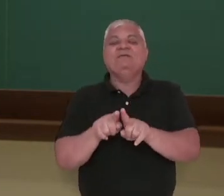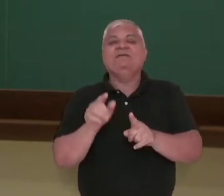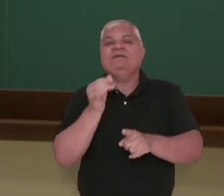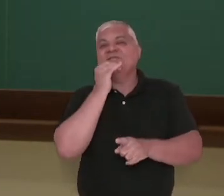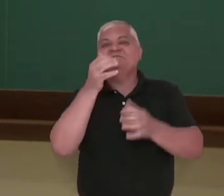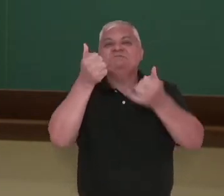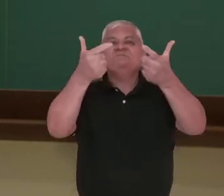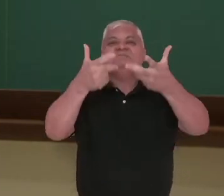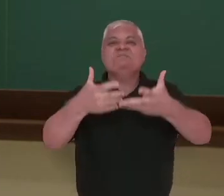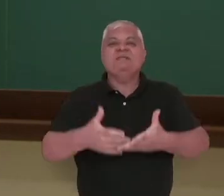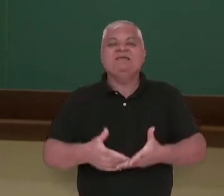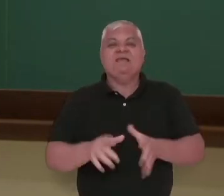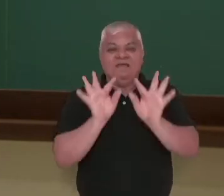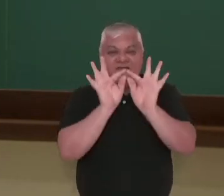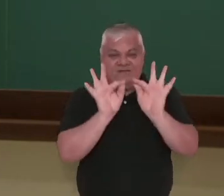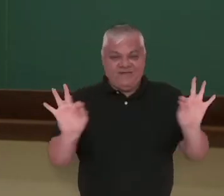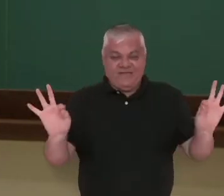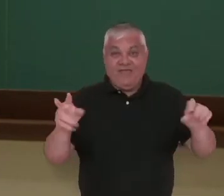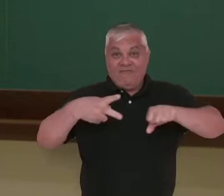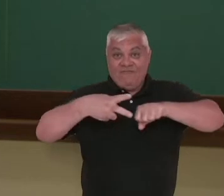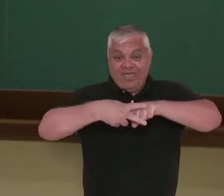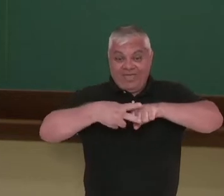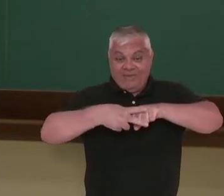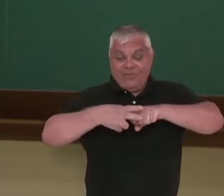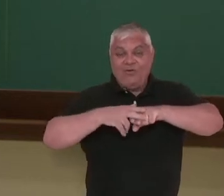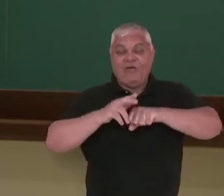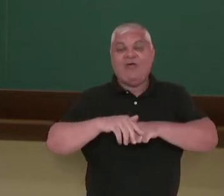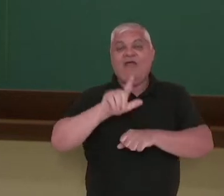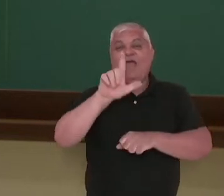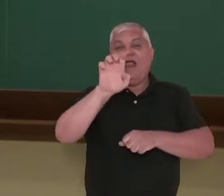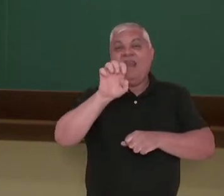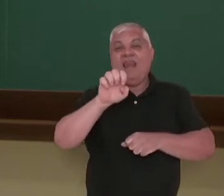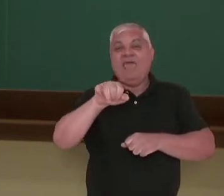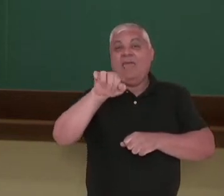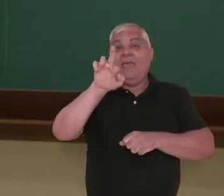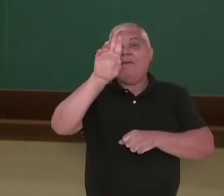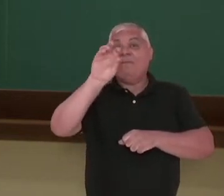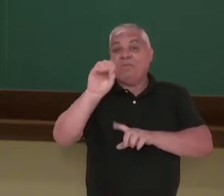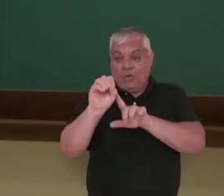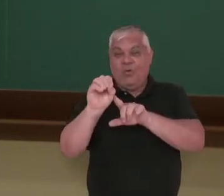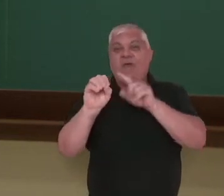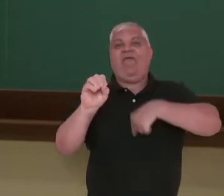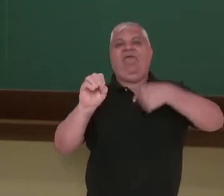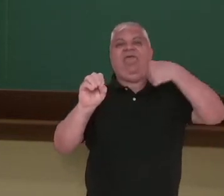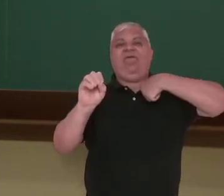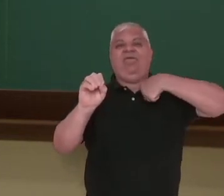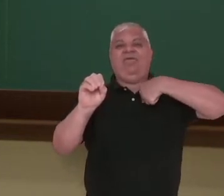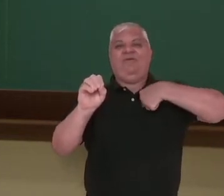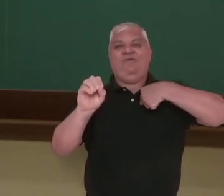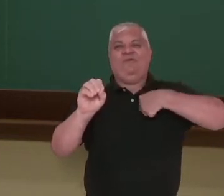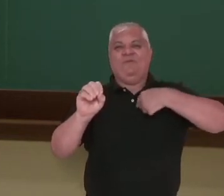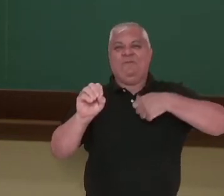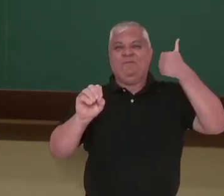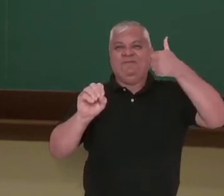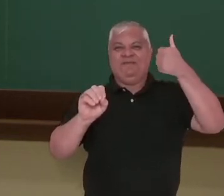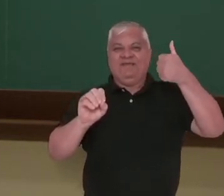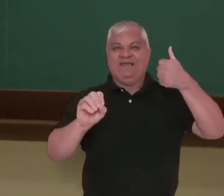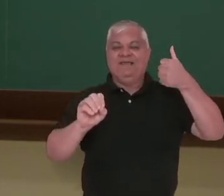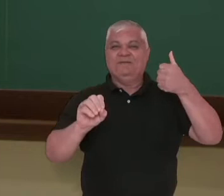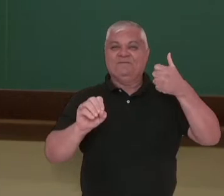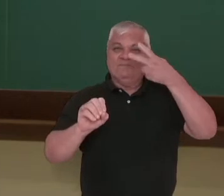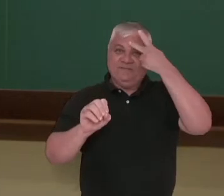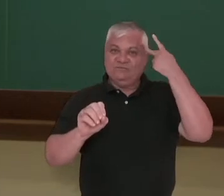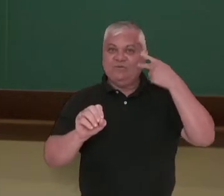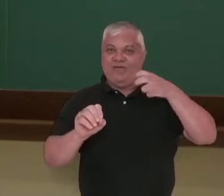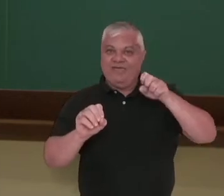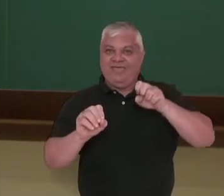do finalzinho da flexão verbal, lembro, termina em o, você sabe que isso se refere à primeira pessoa. Só pode ser um